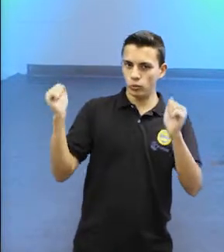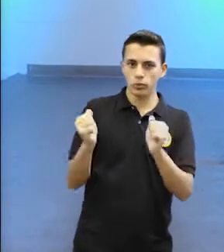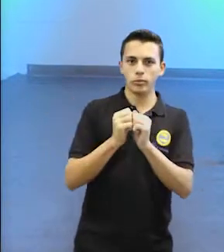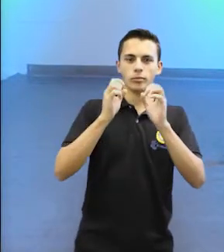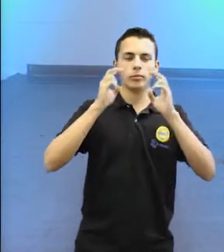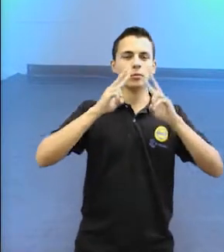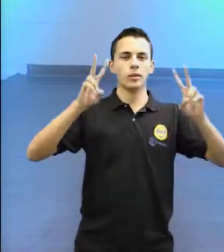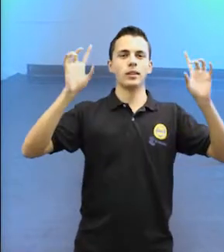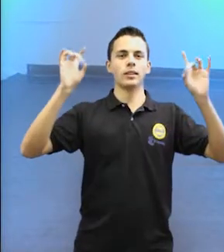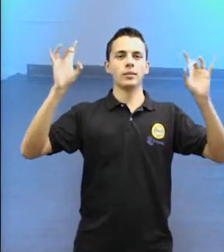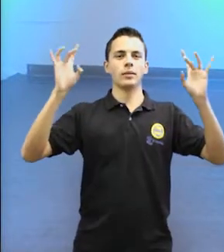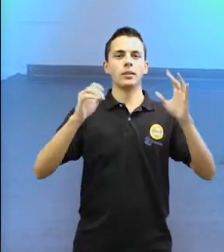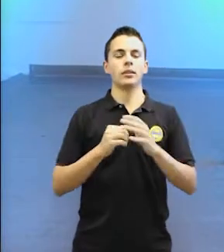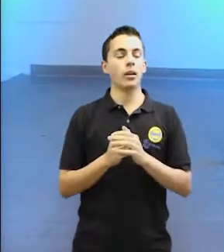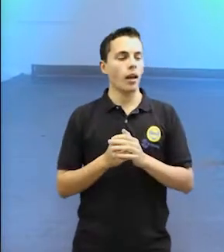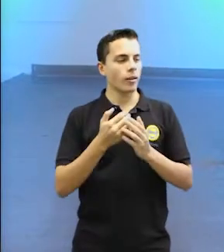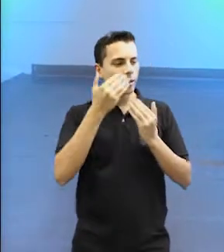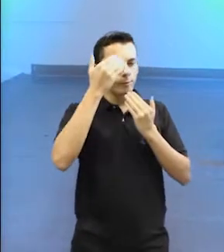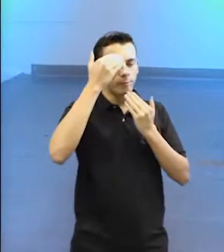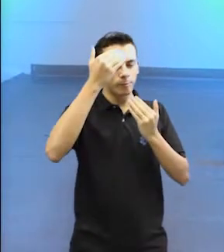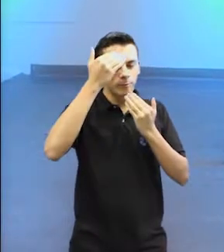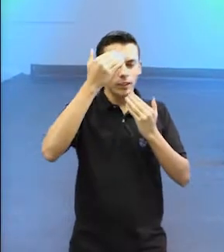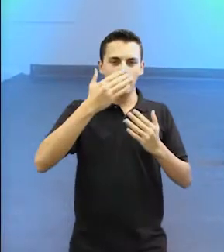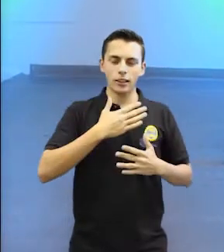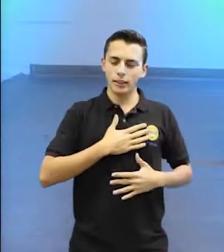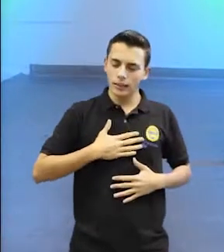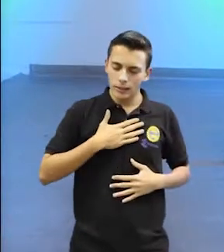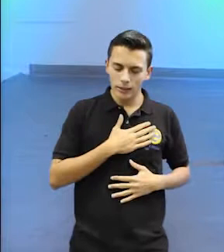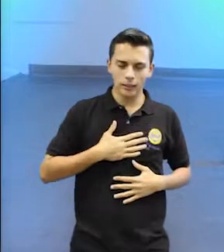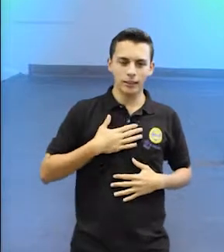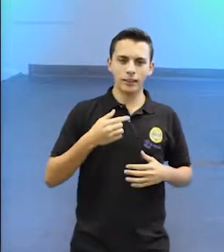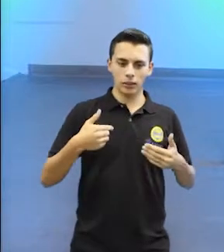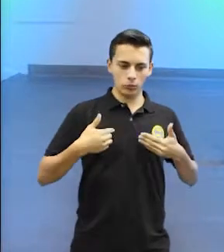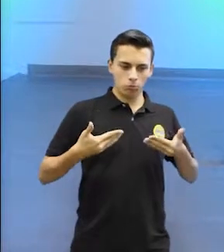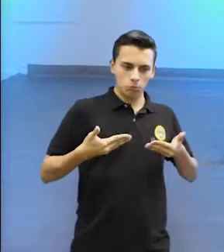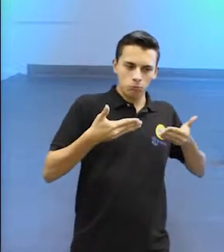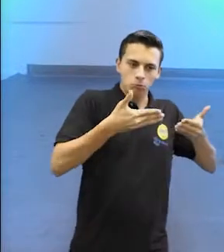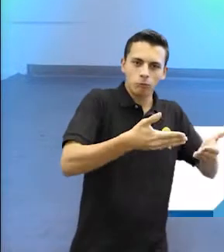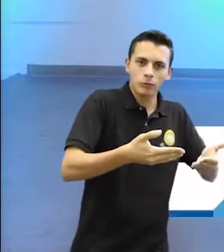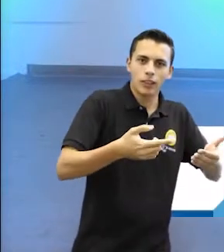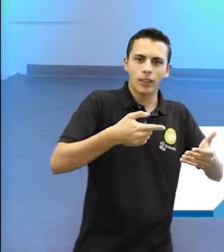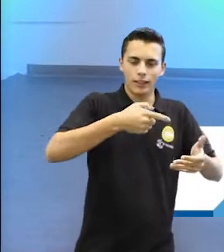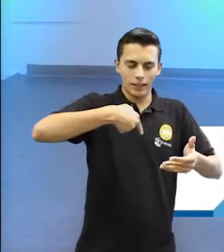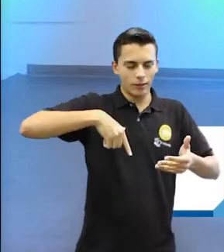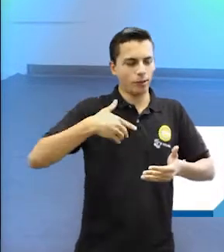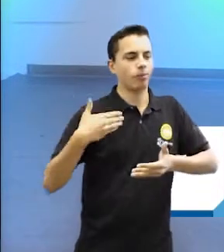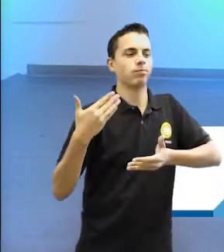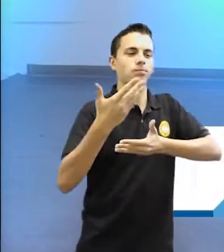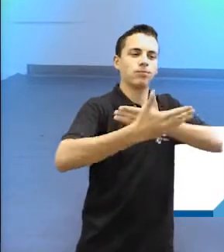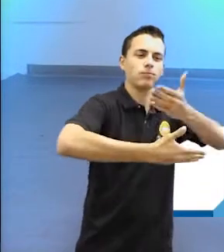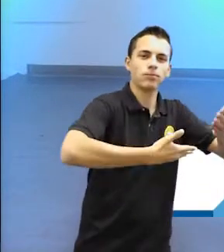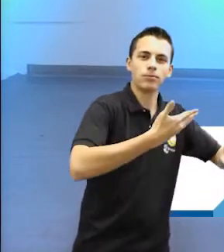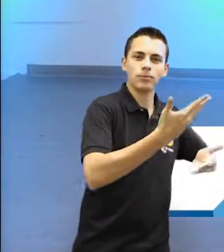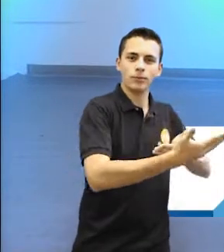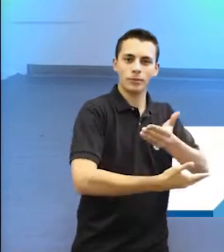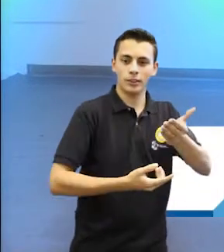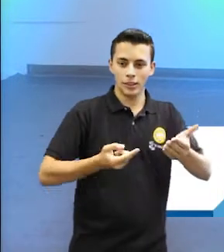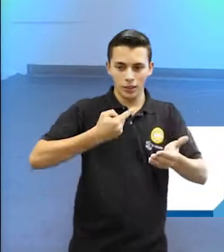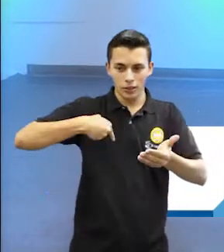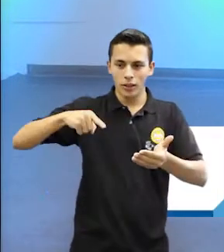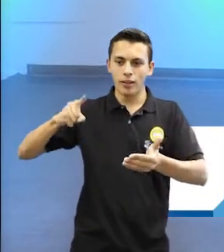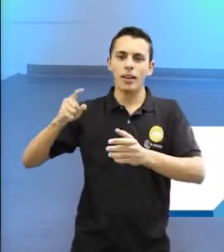né? Agradeço o convite e poder compartilhar um pouco do que nós estamos fazendo na tentativa